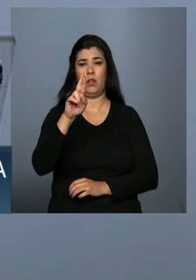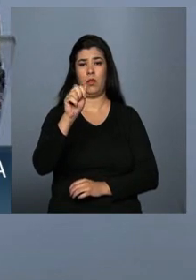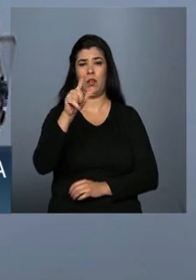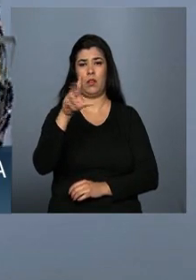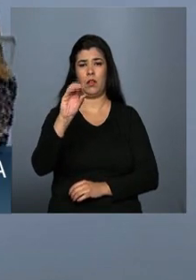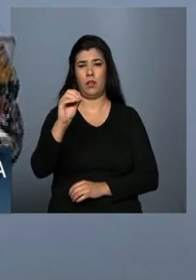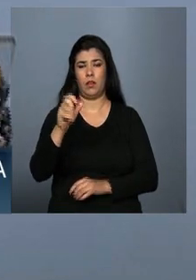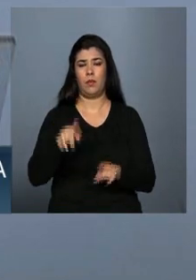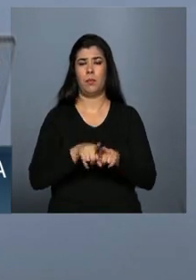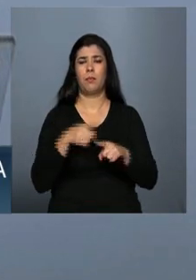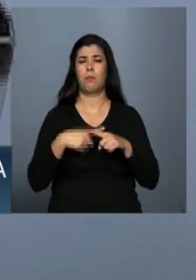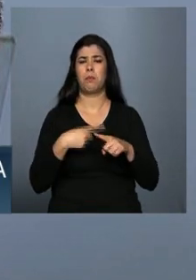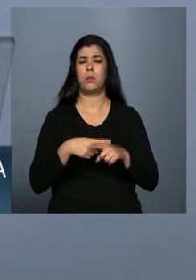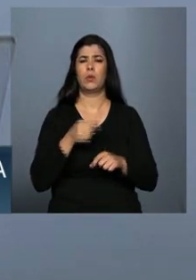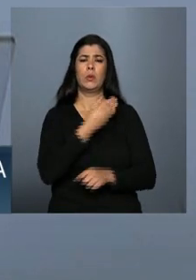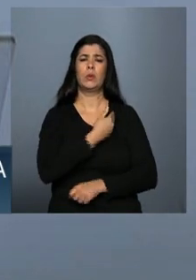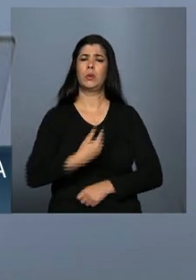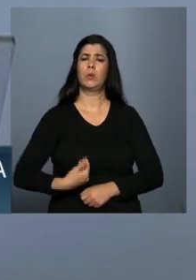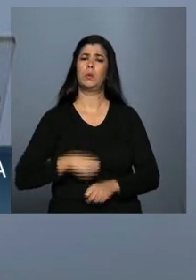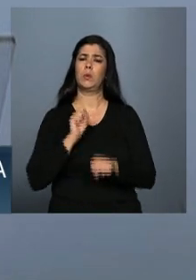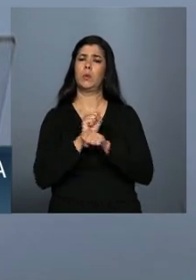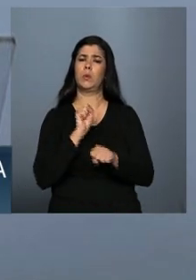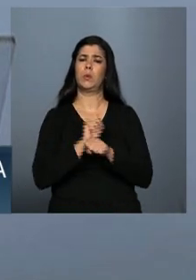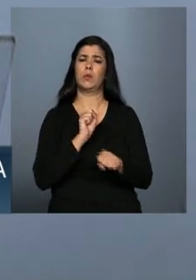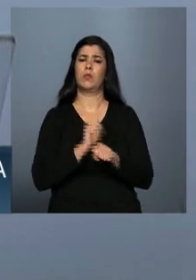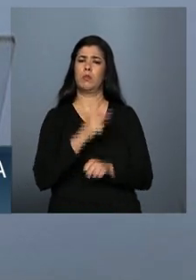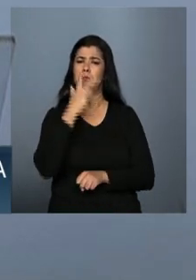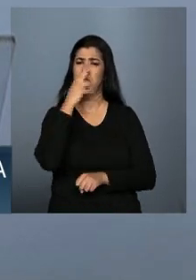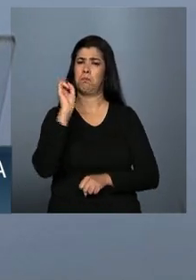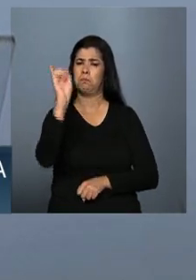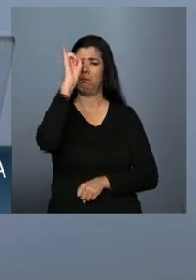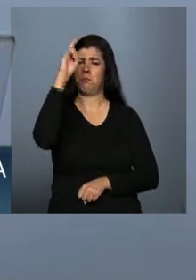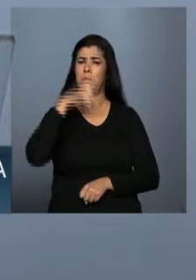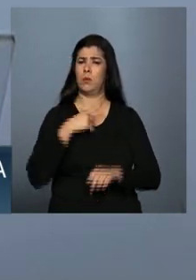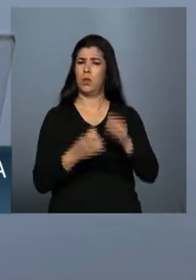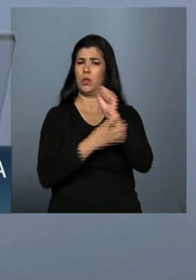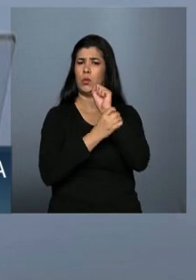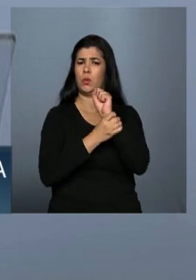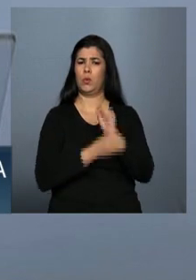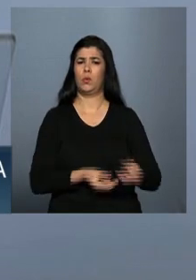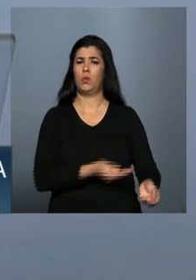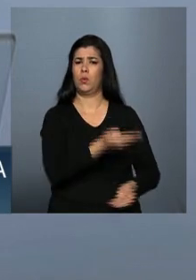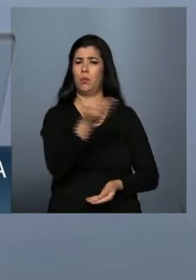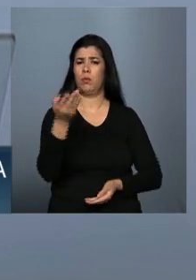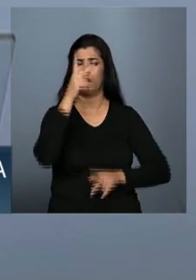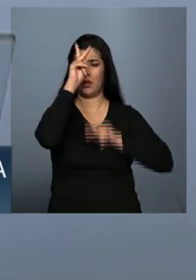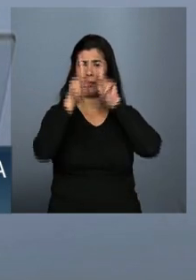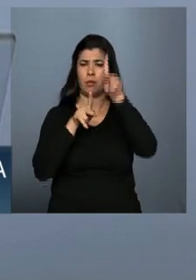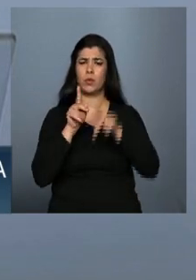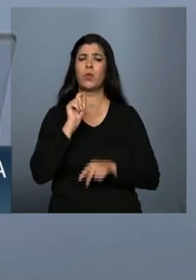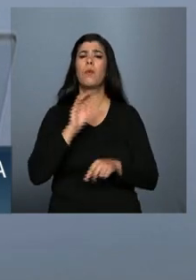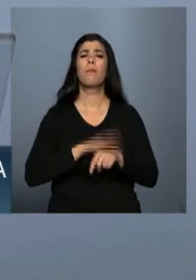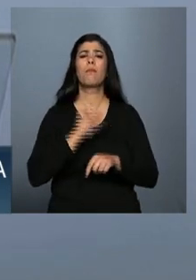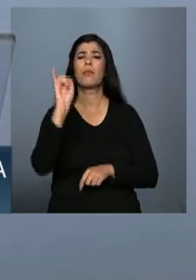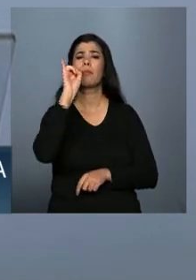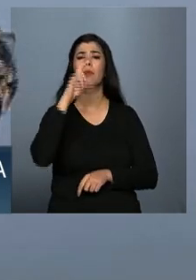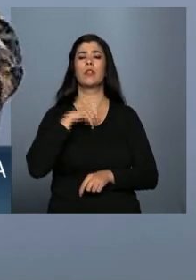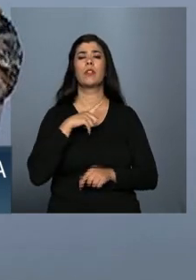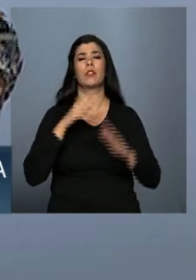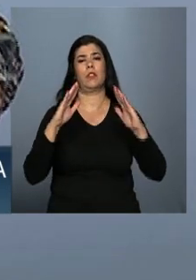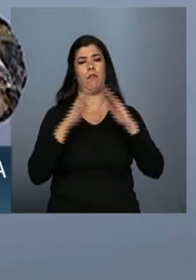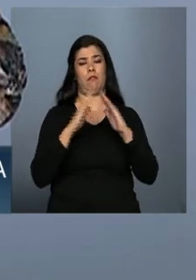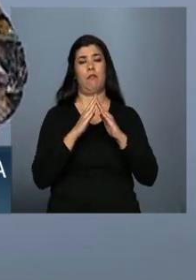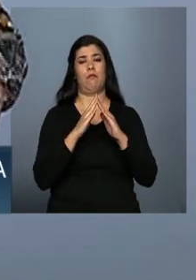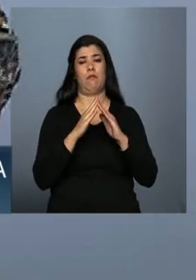que que um governo acha que é fundamental assegurar para as pessoas a sua moradia? É